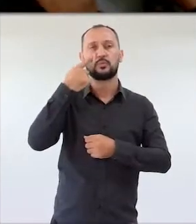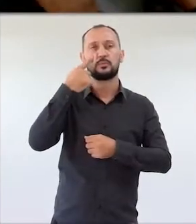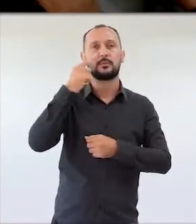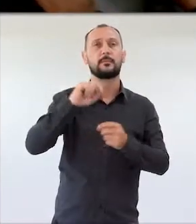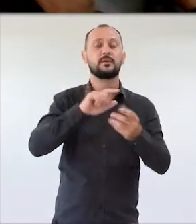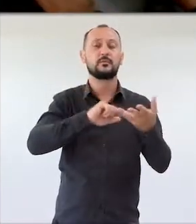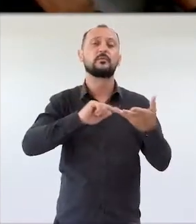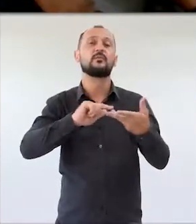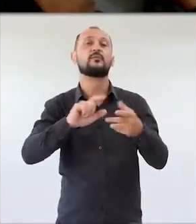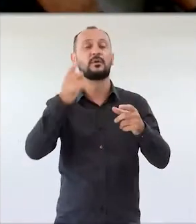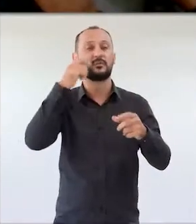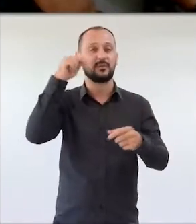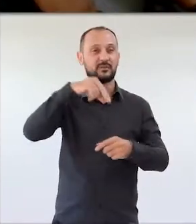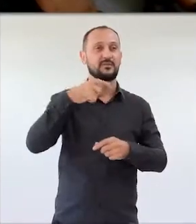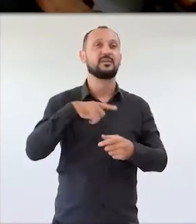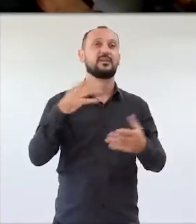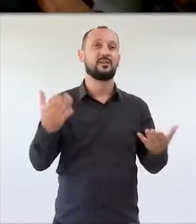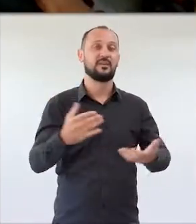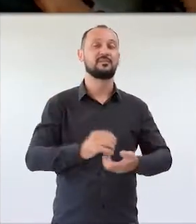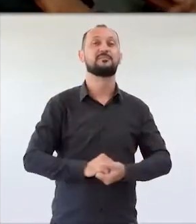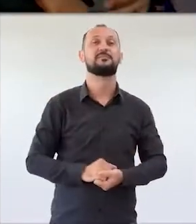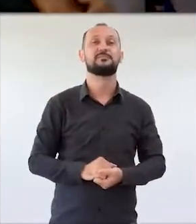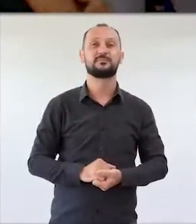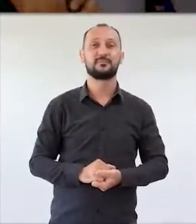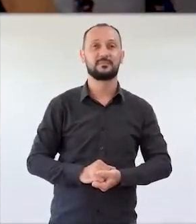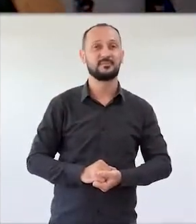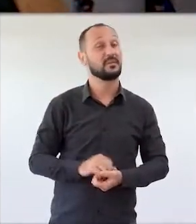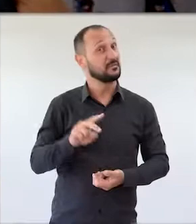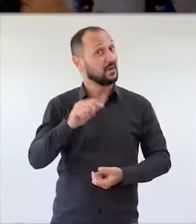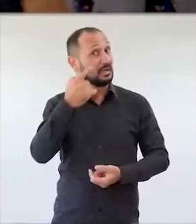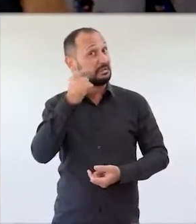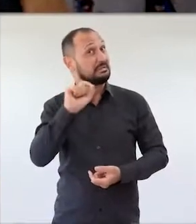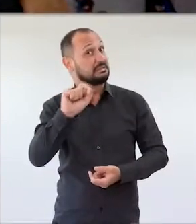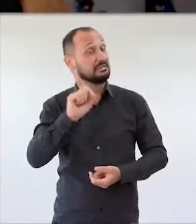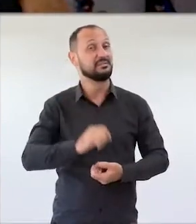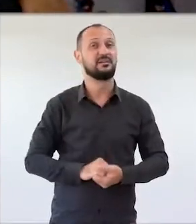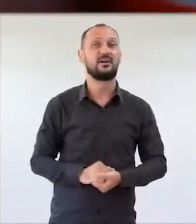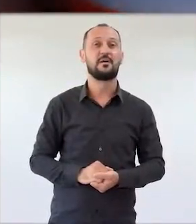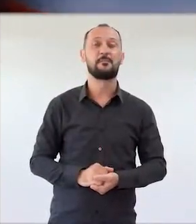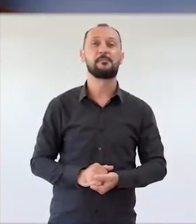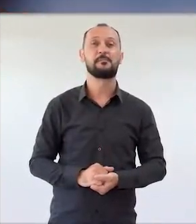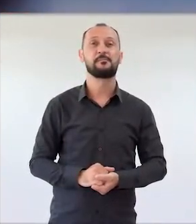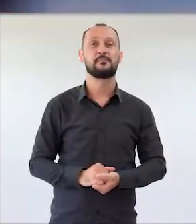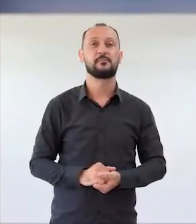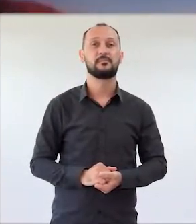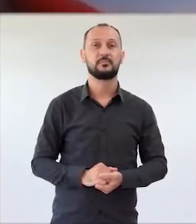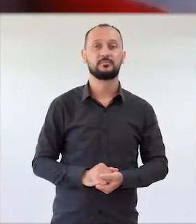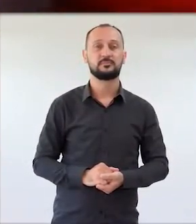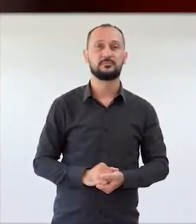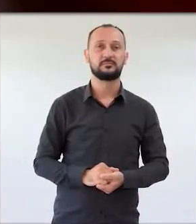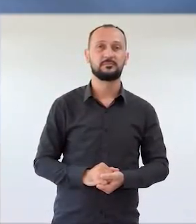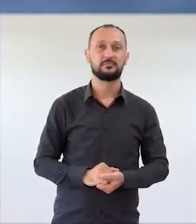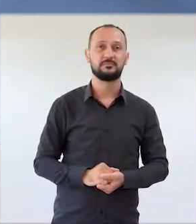o Guinness, né? Mas quem sabe onde o Guinness vem dar uma olhadinha aí, né? Vai que vai, né? Vai que vai.